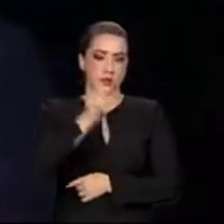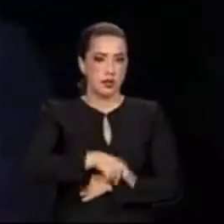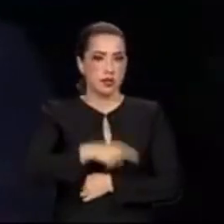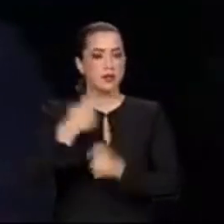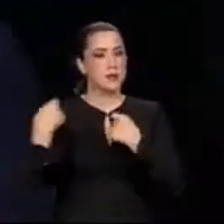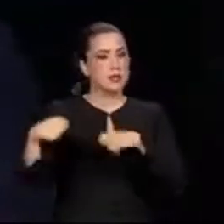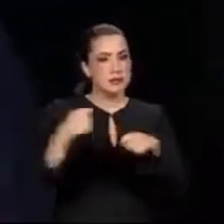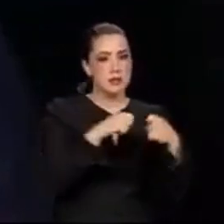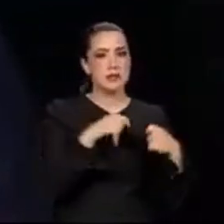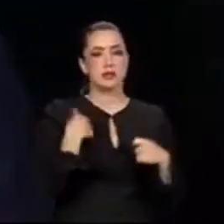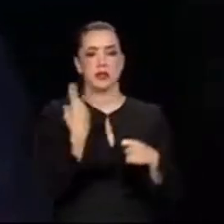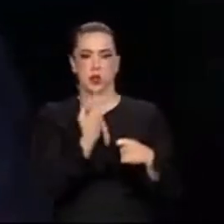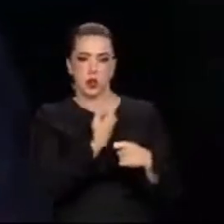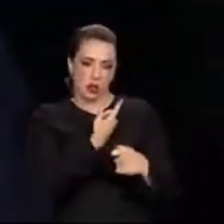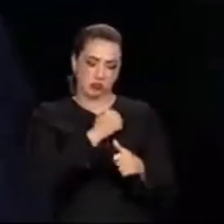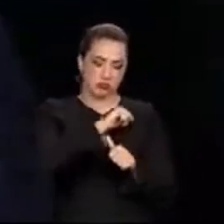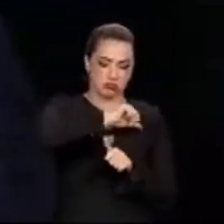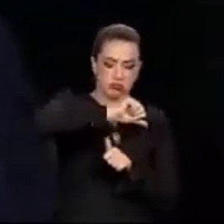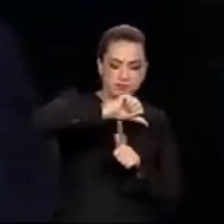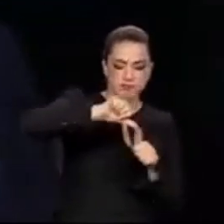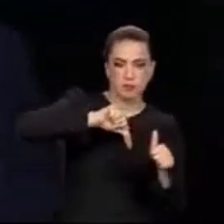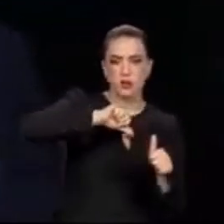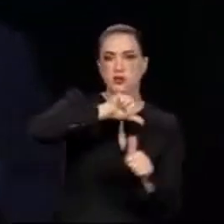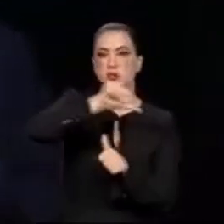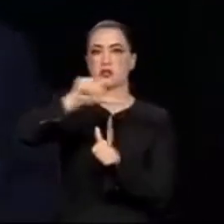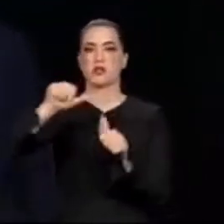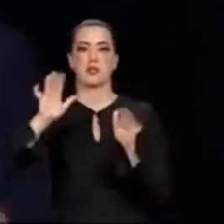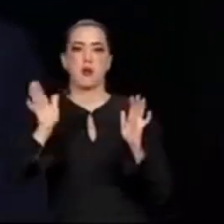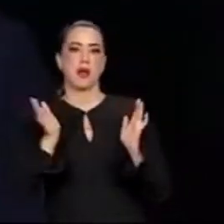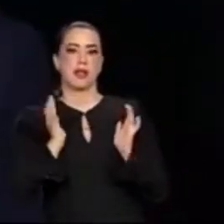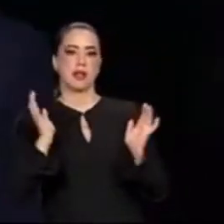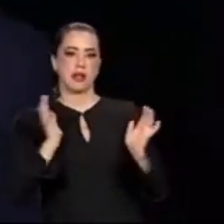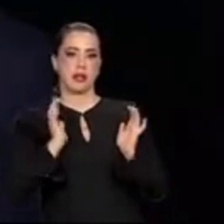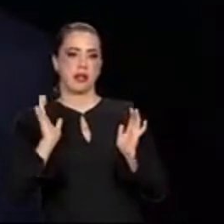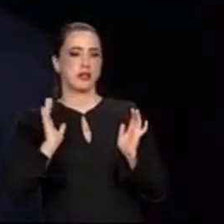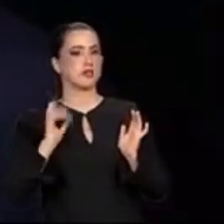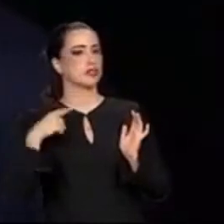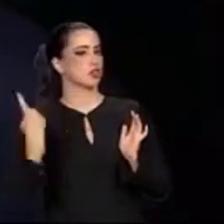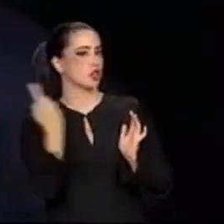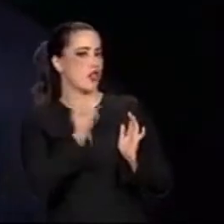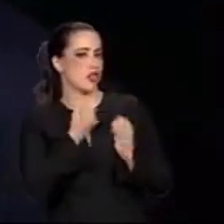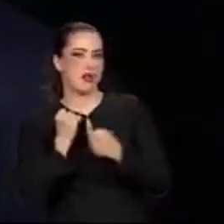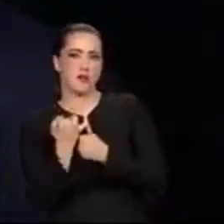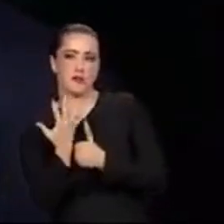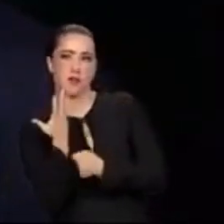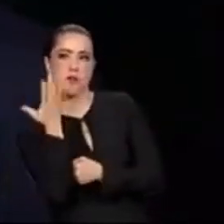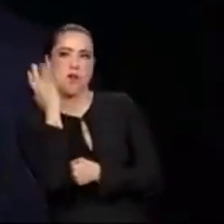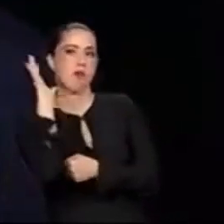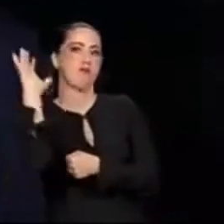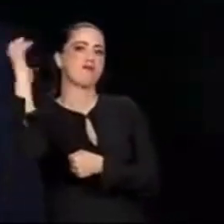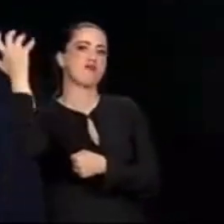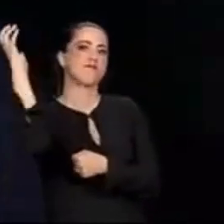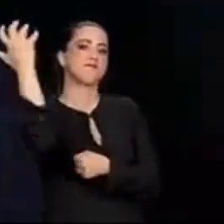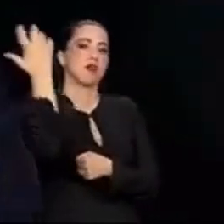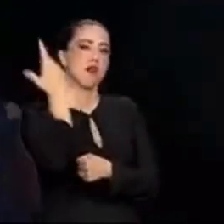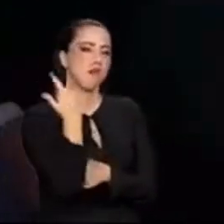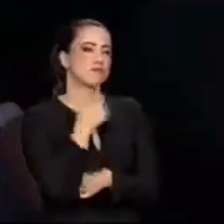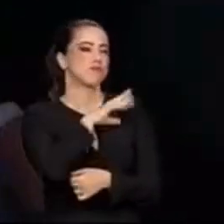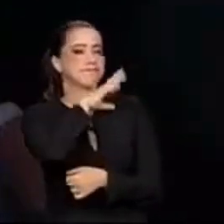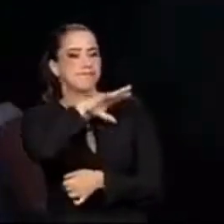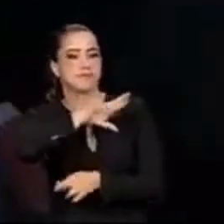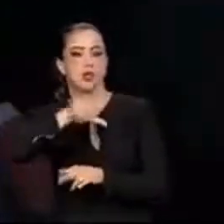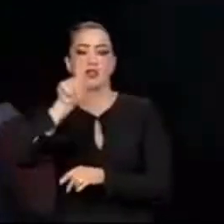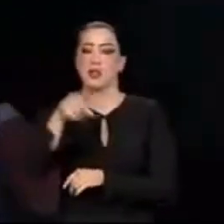conta que nós somos transformar a riqueza da nossa biodiversidade em algo que possa ser